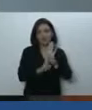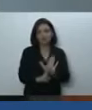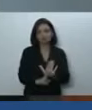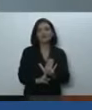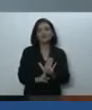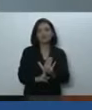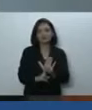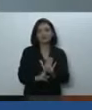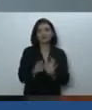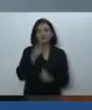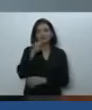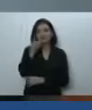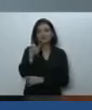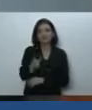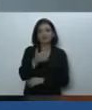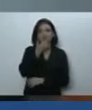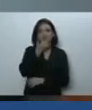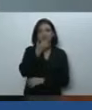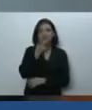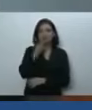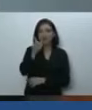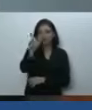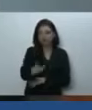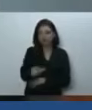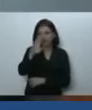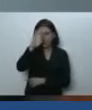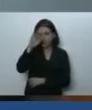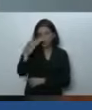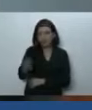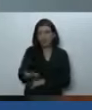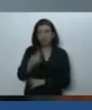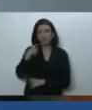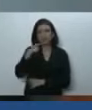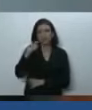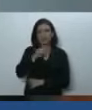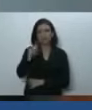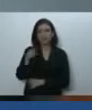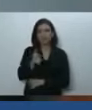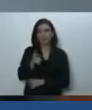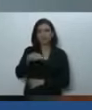uma justa homenagem.